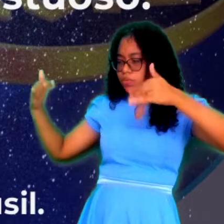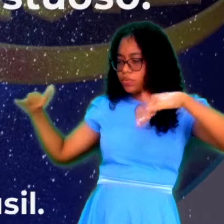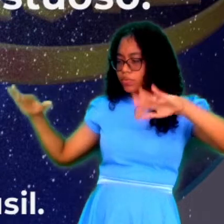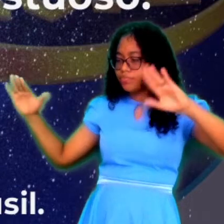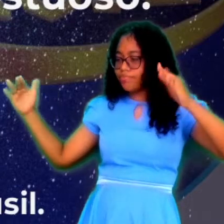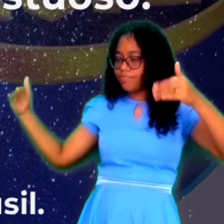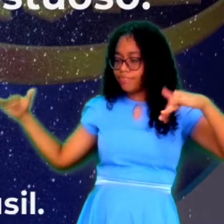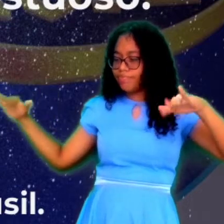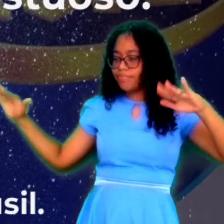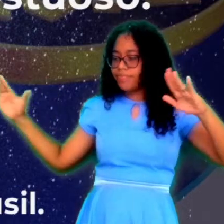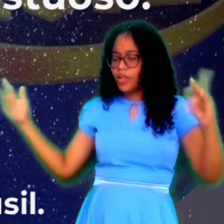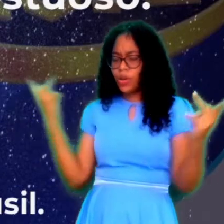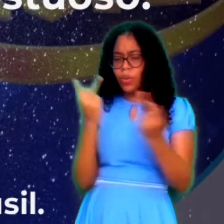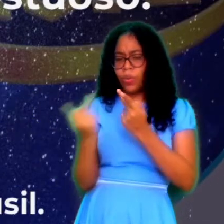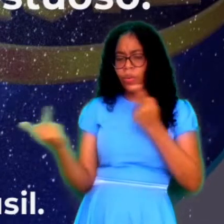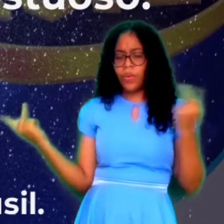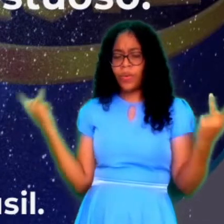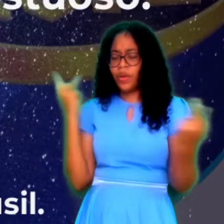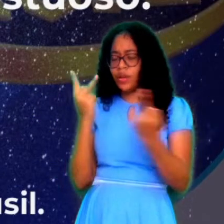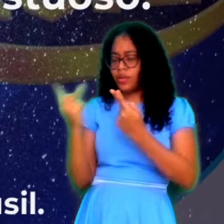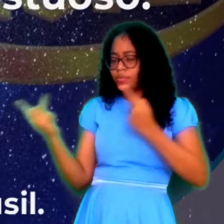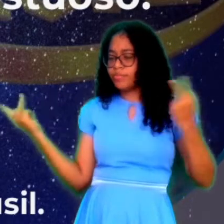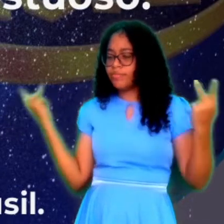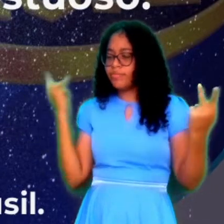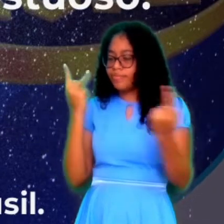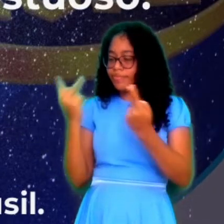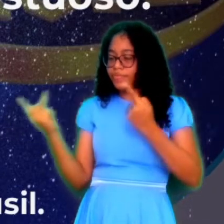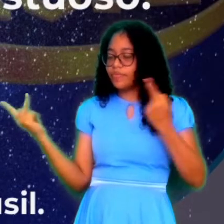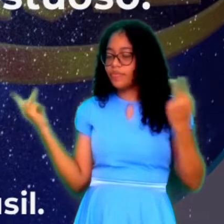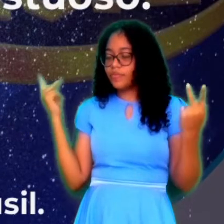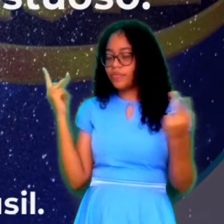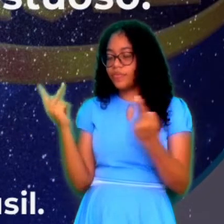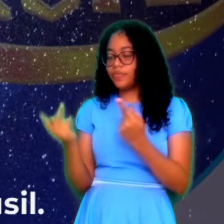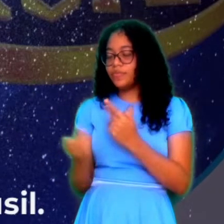se ia tornando cada vez mais tempestuoso.